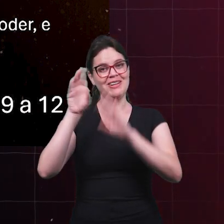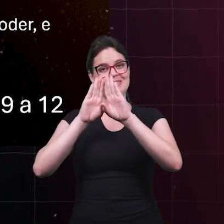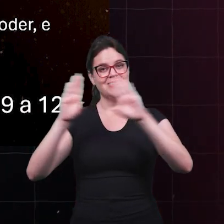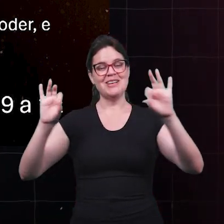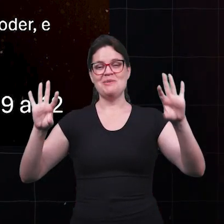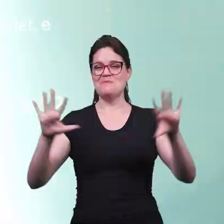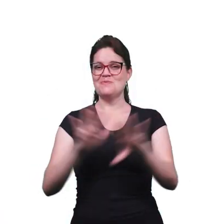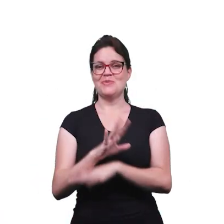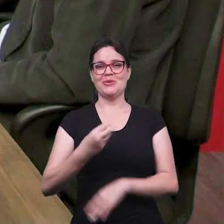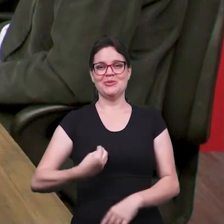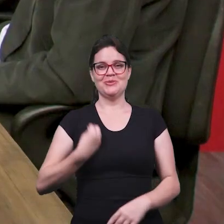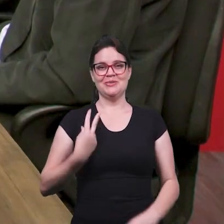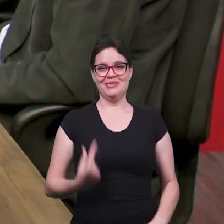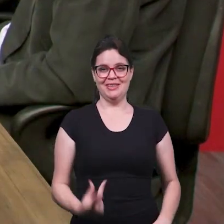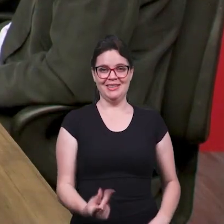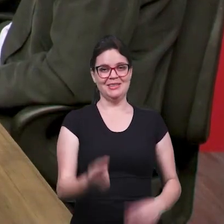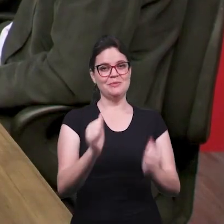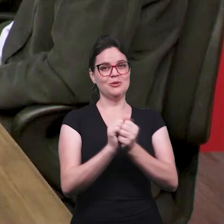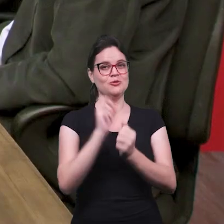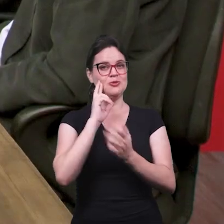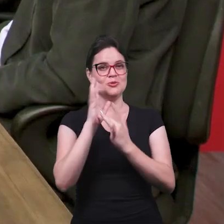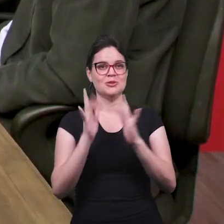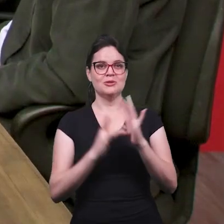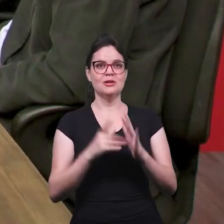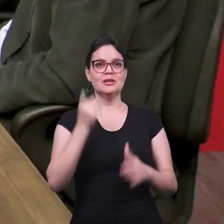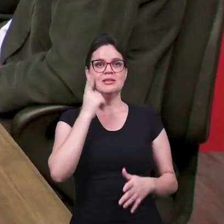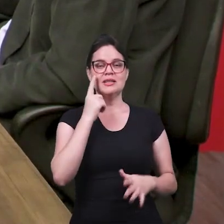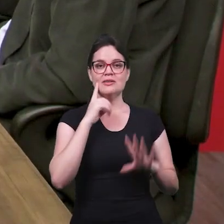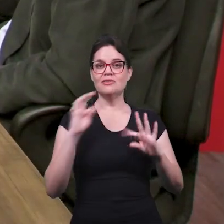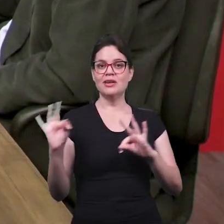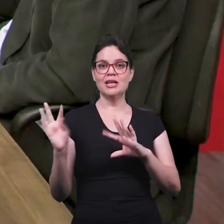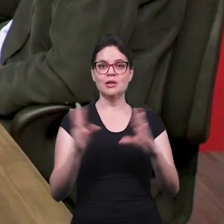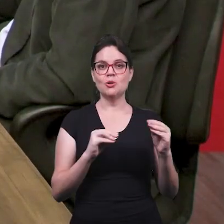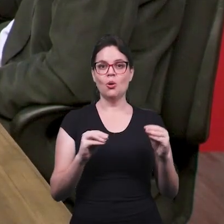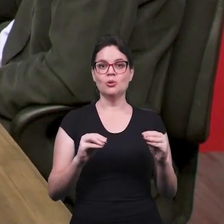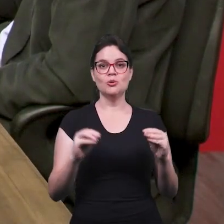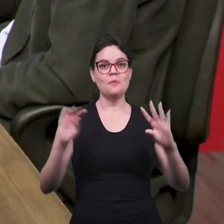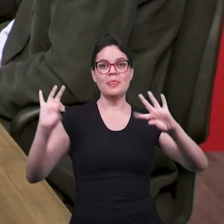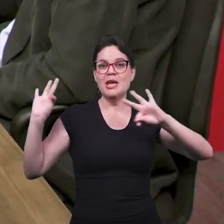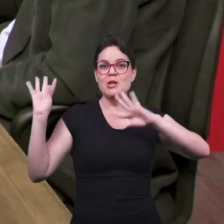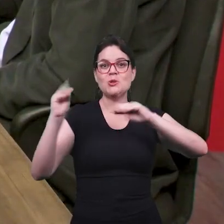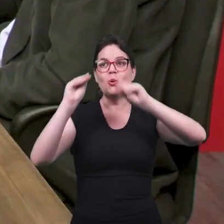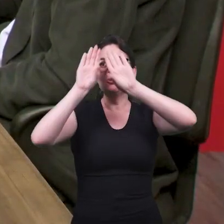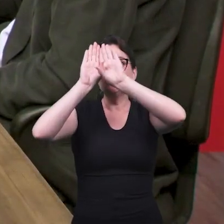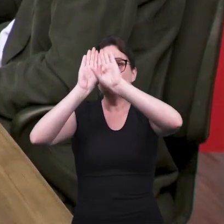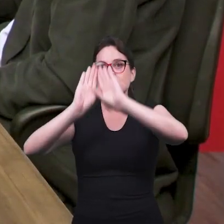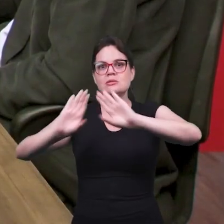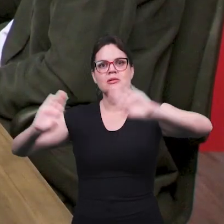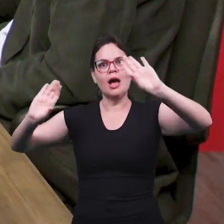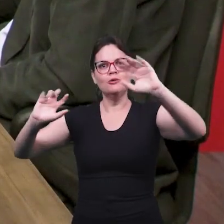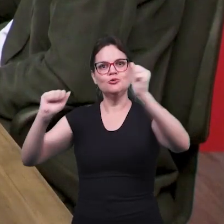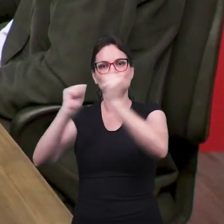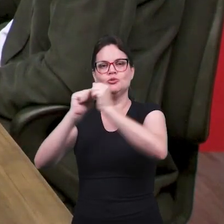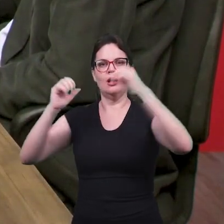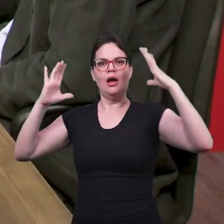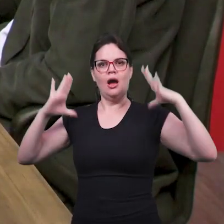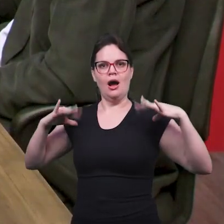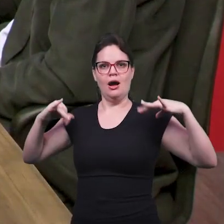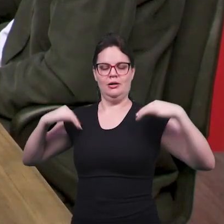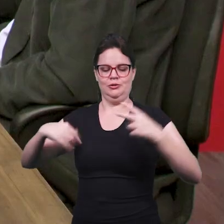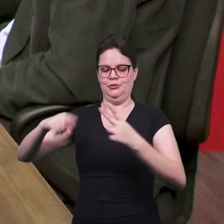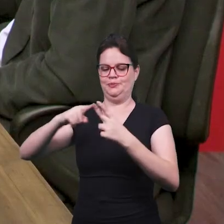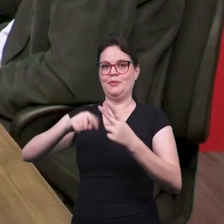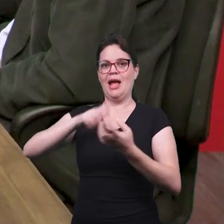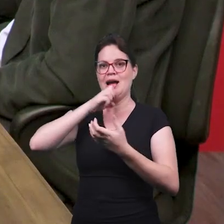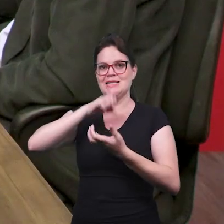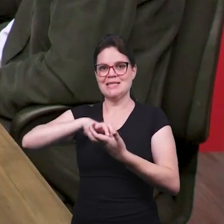um aspecto aqui que é a eternidade toda, né? Todos os anjos, toda a eternidade se junta com a igreja para